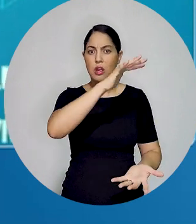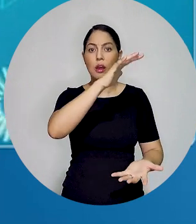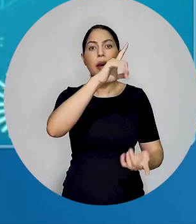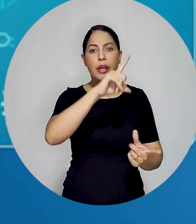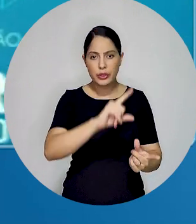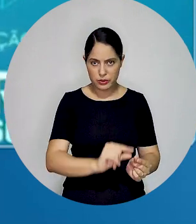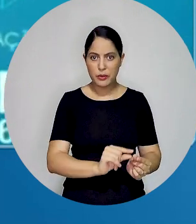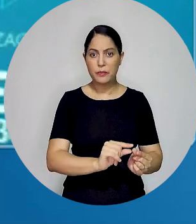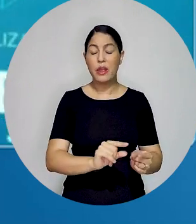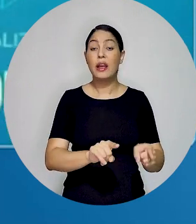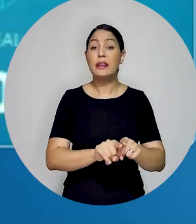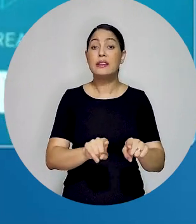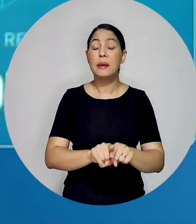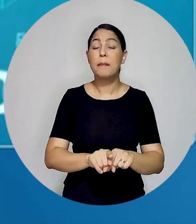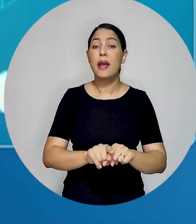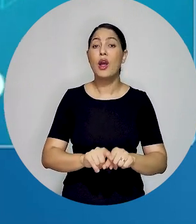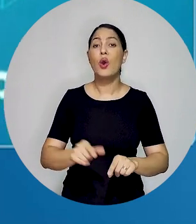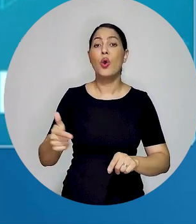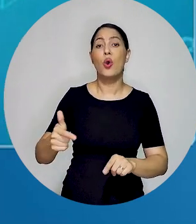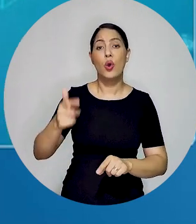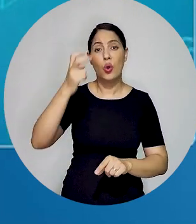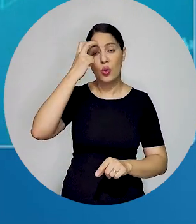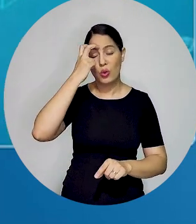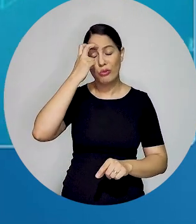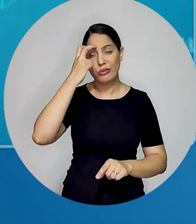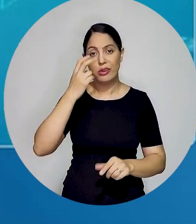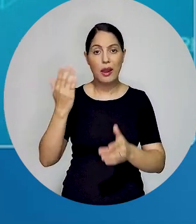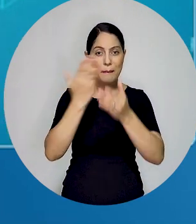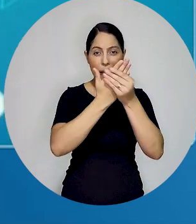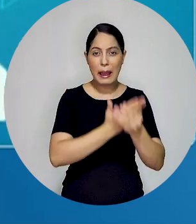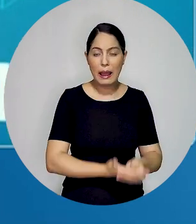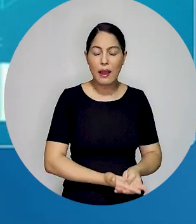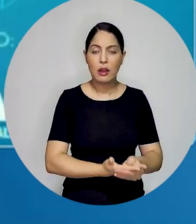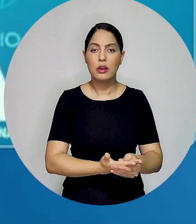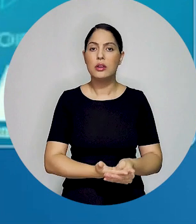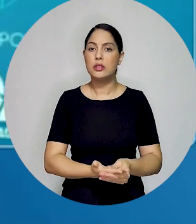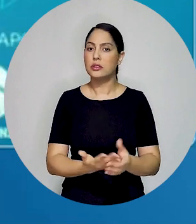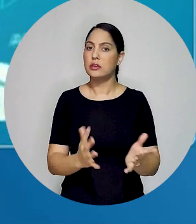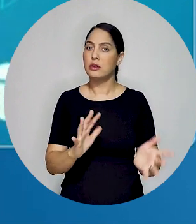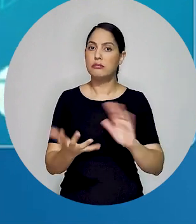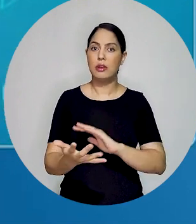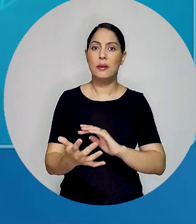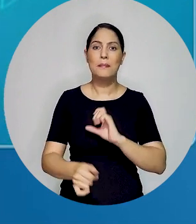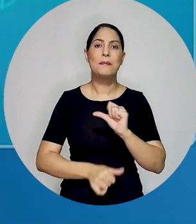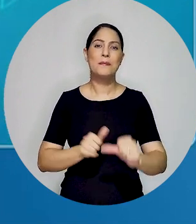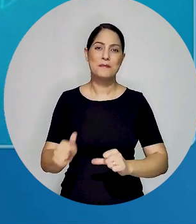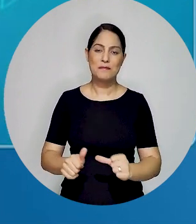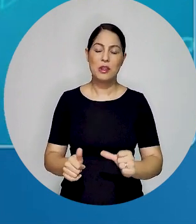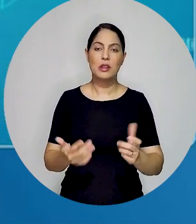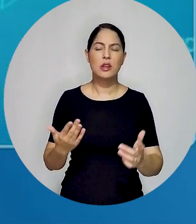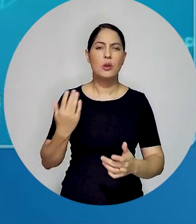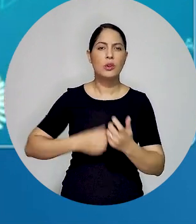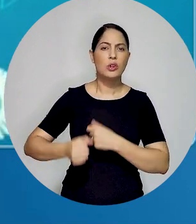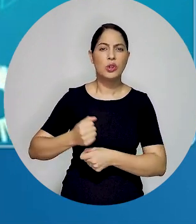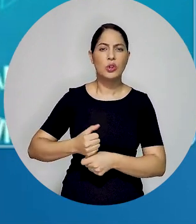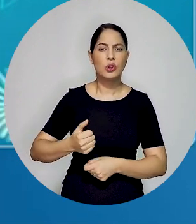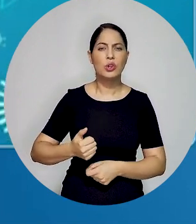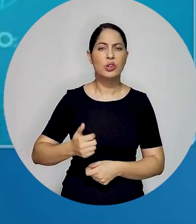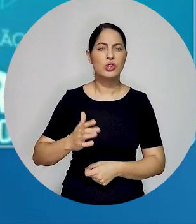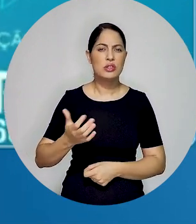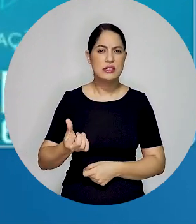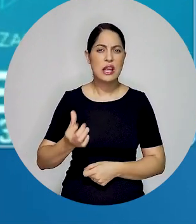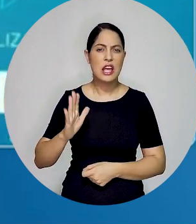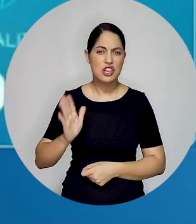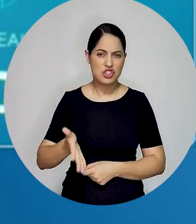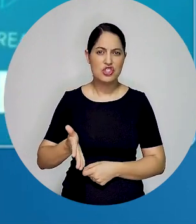cultura da sentença ainda tão presente em nosso país. Este ano, a lei de arbitragem completa 26 anos e